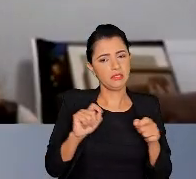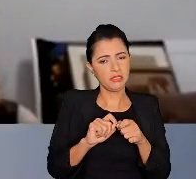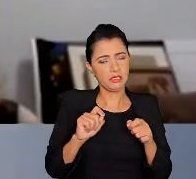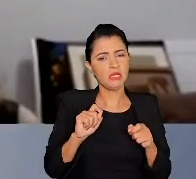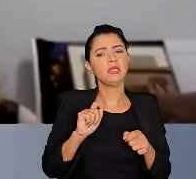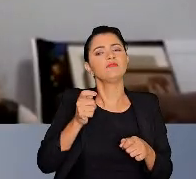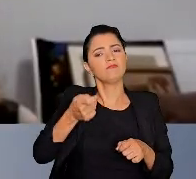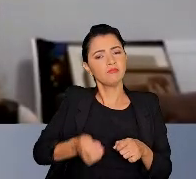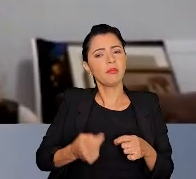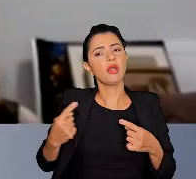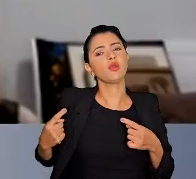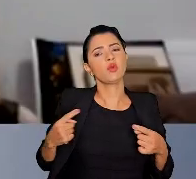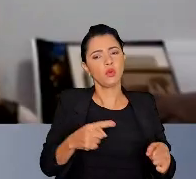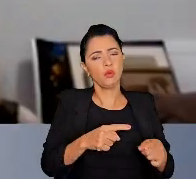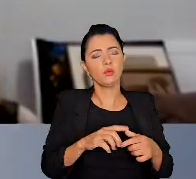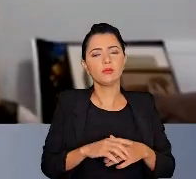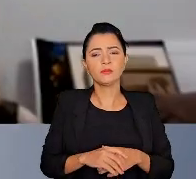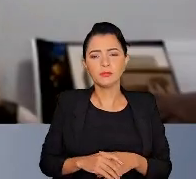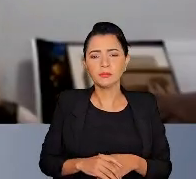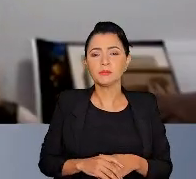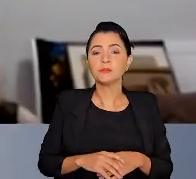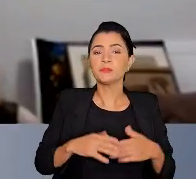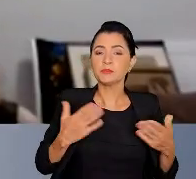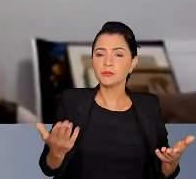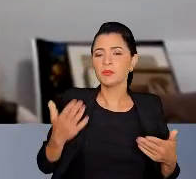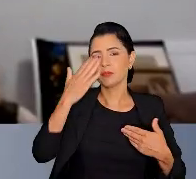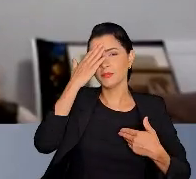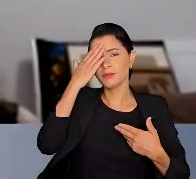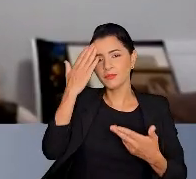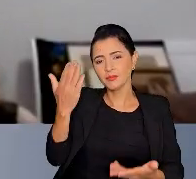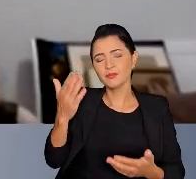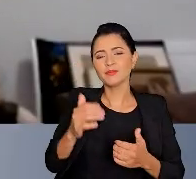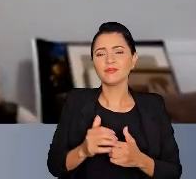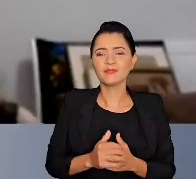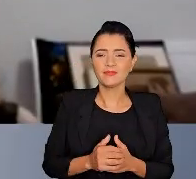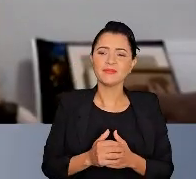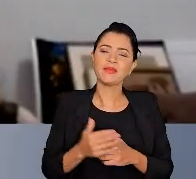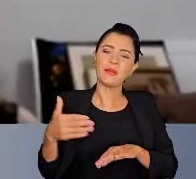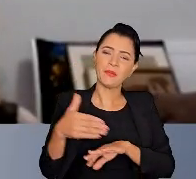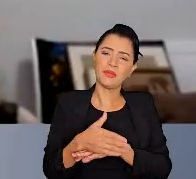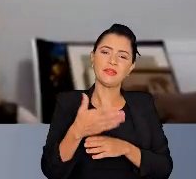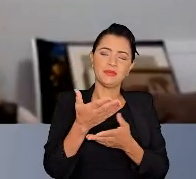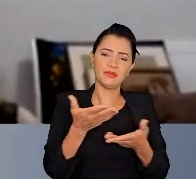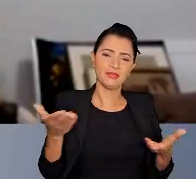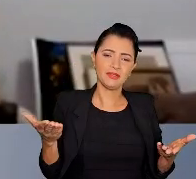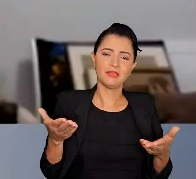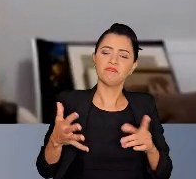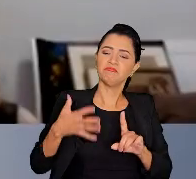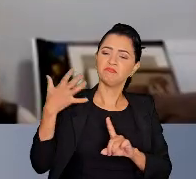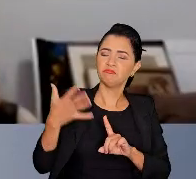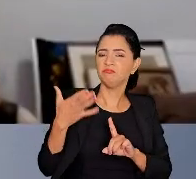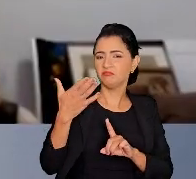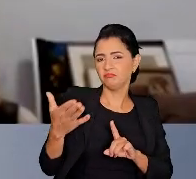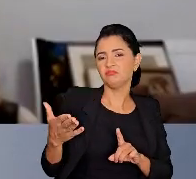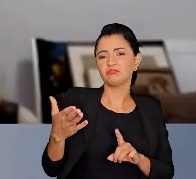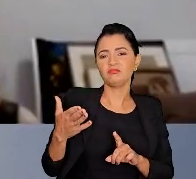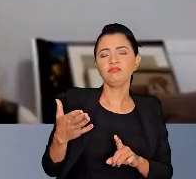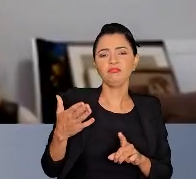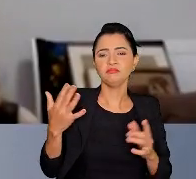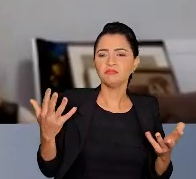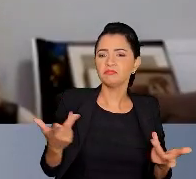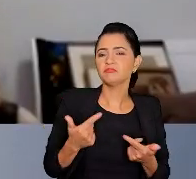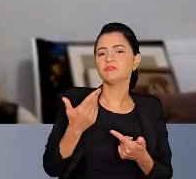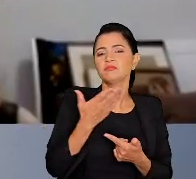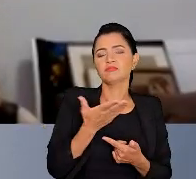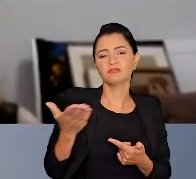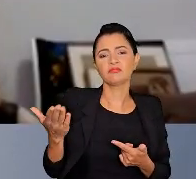para combater isso. Então, eu agradecendo muito a participação e as colocações preciosas dos senhores,